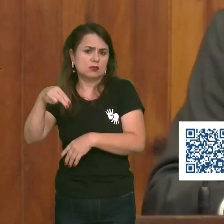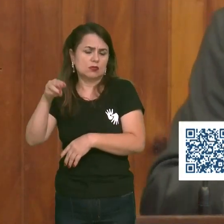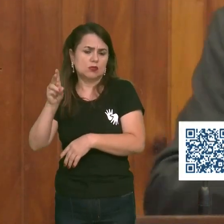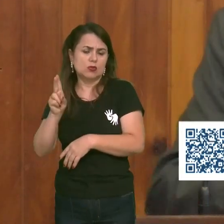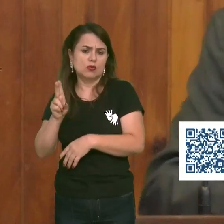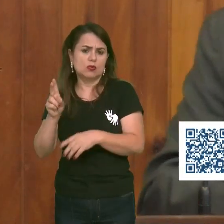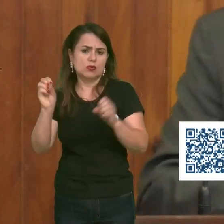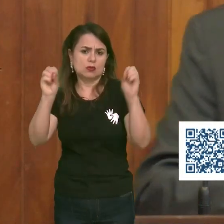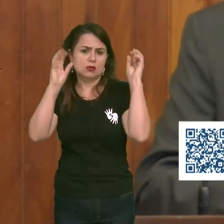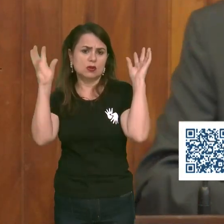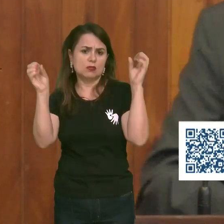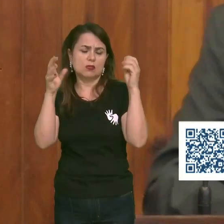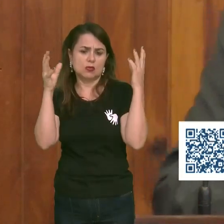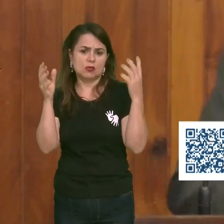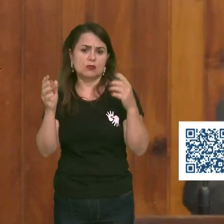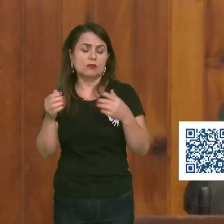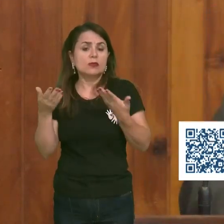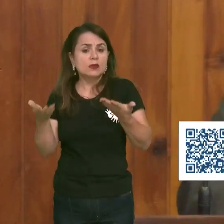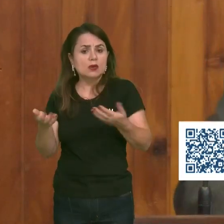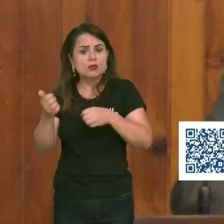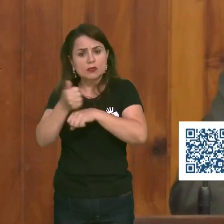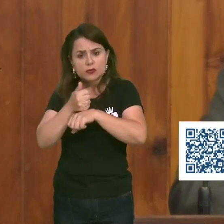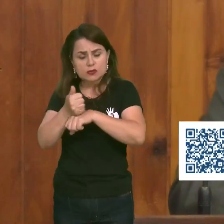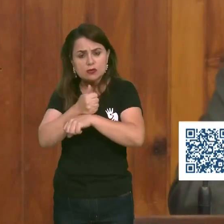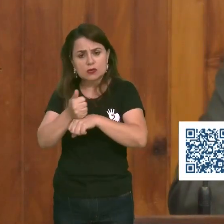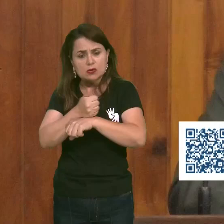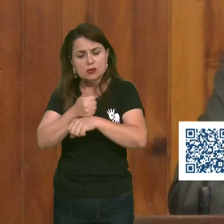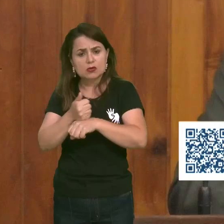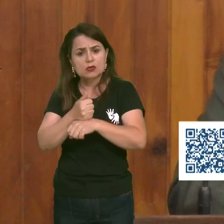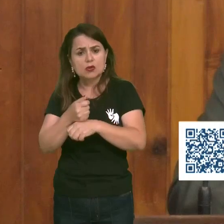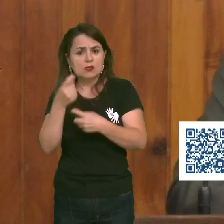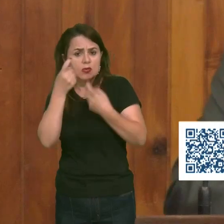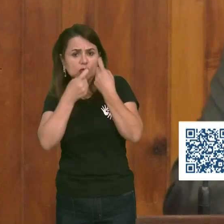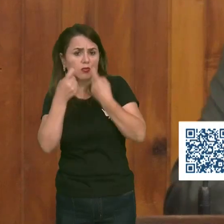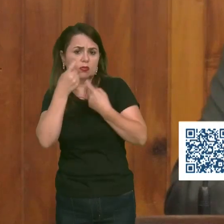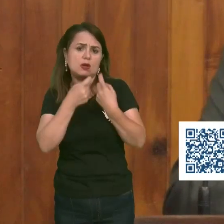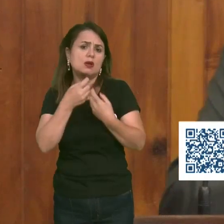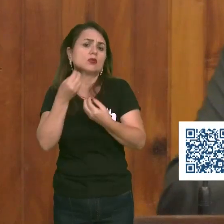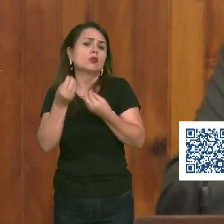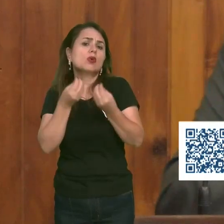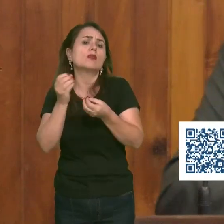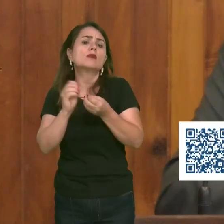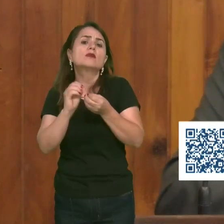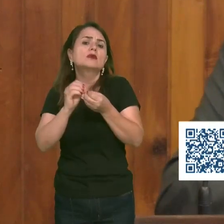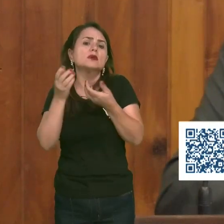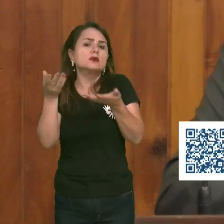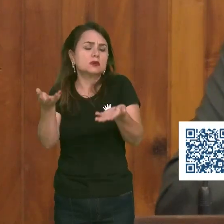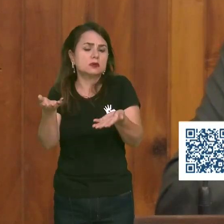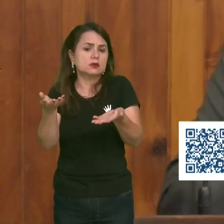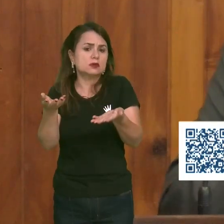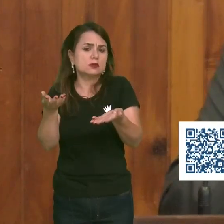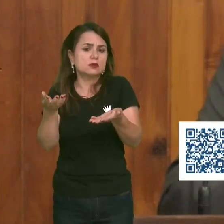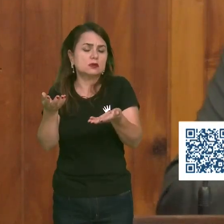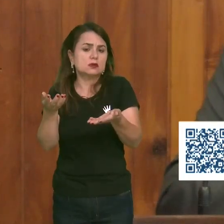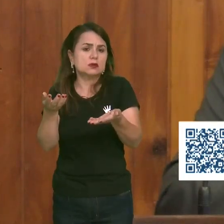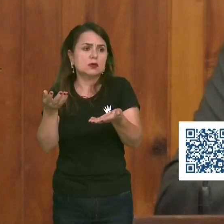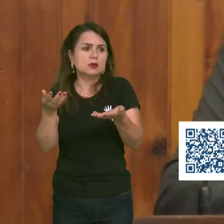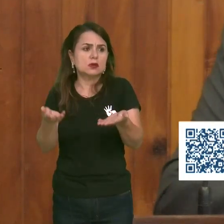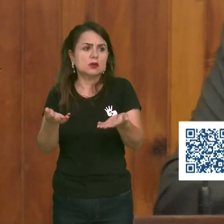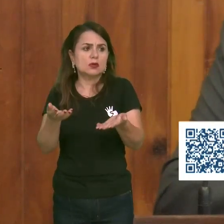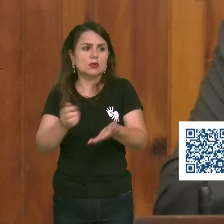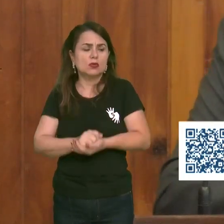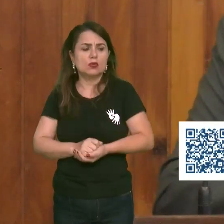entende o que que vai acontecer ninguém sabe para onde vai criando essa turbulência Principalmente agora